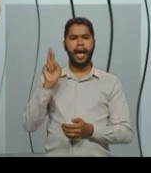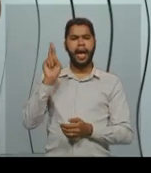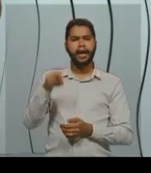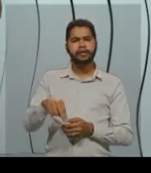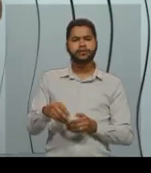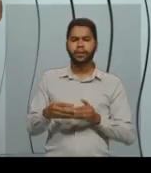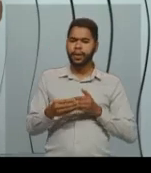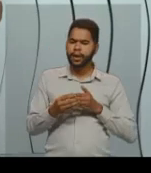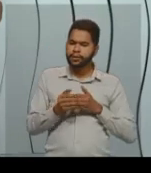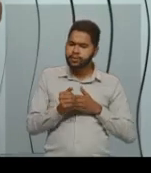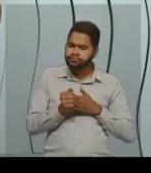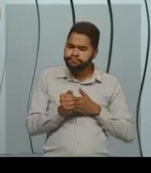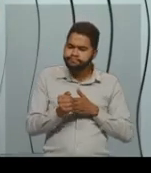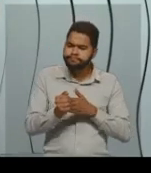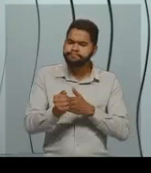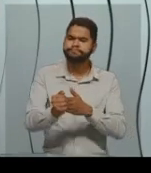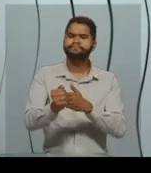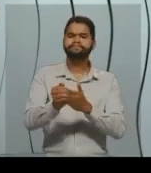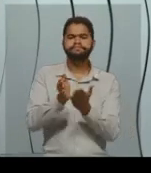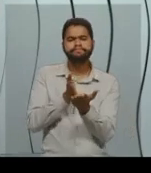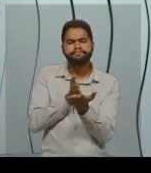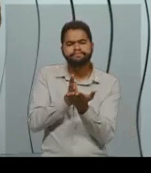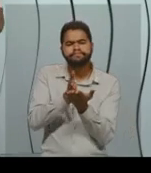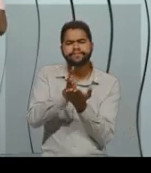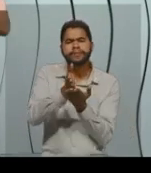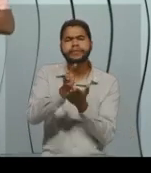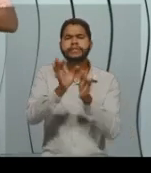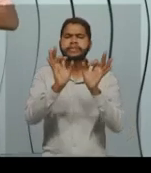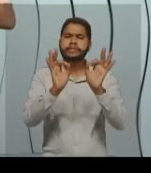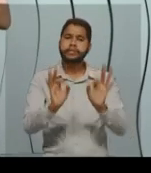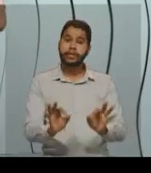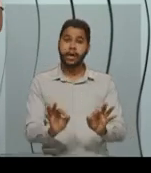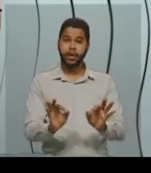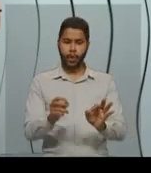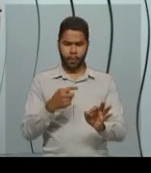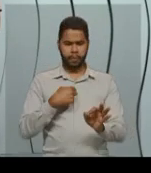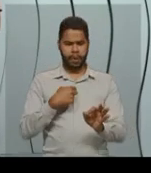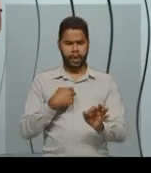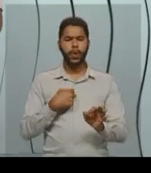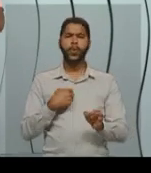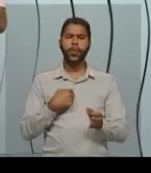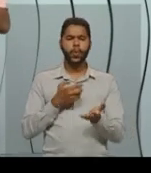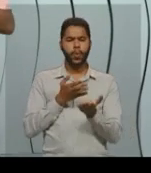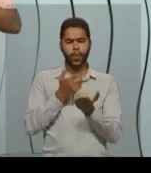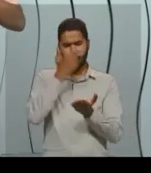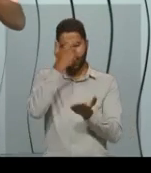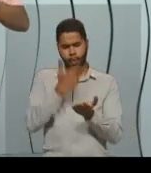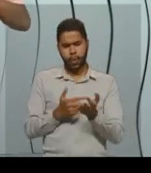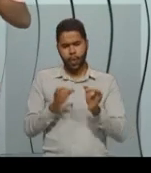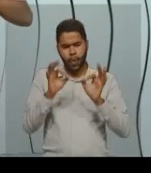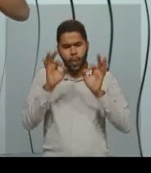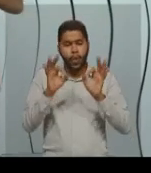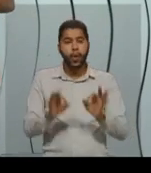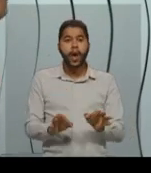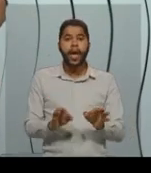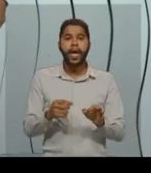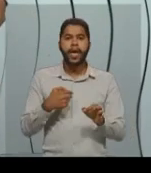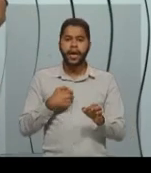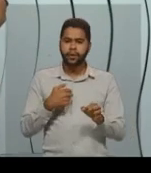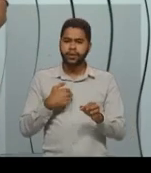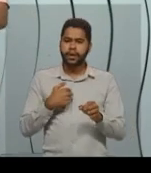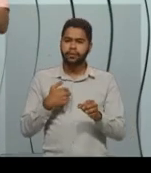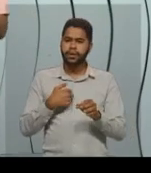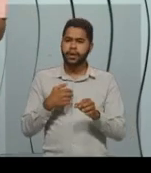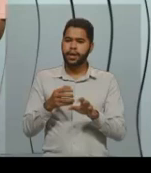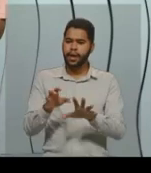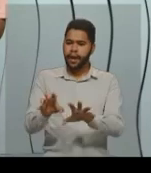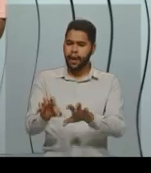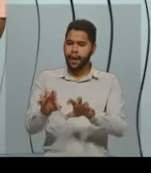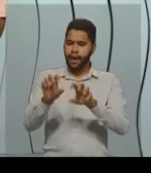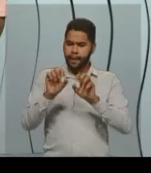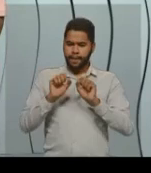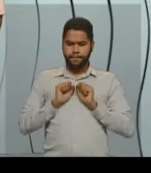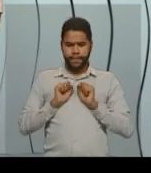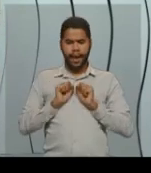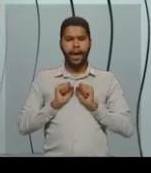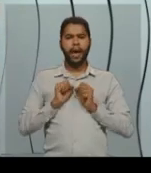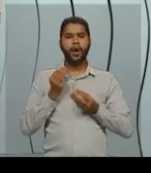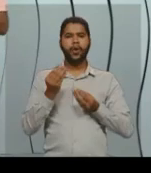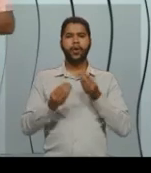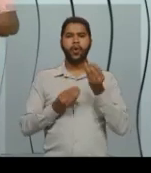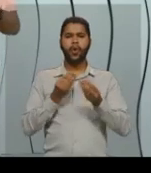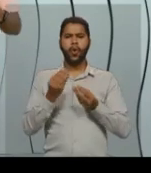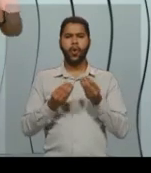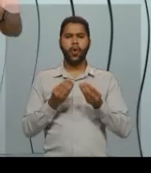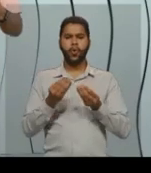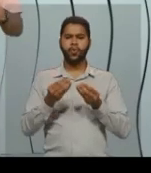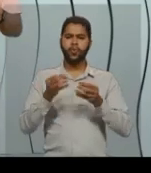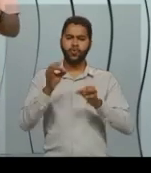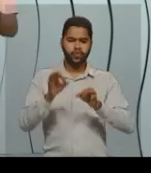virtude. A virtude, para eu me tornar uma pessoa justa, eu tenho que praticar a justiça. Para eu aprender a cozinhar, eu não